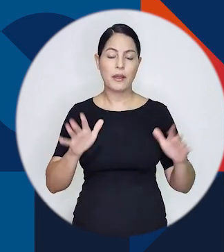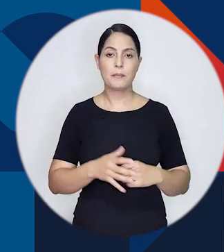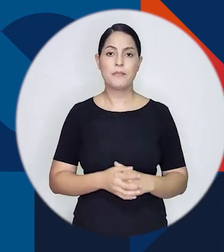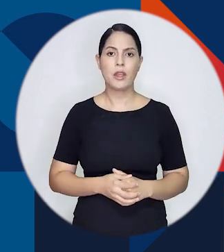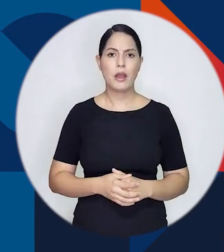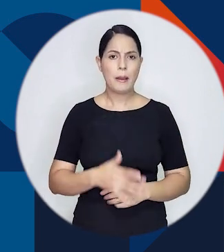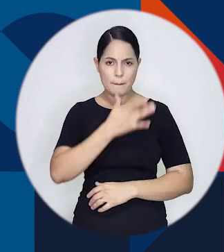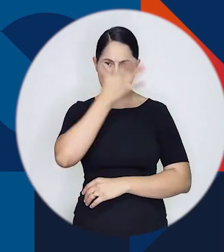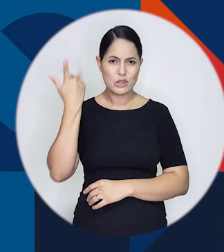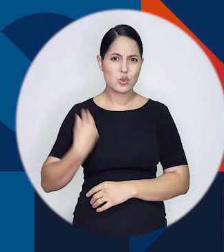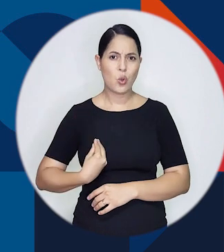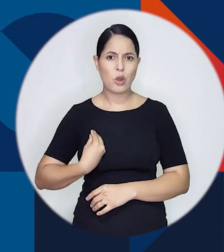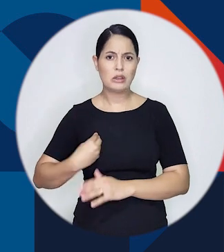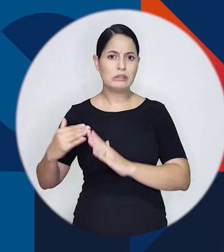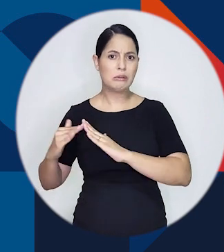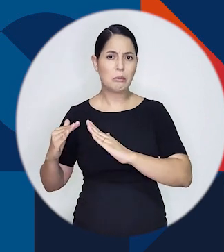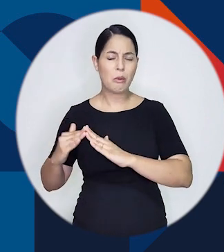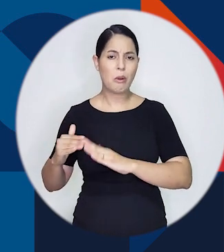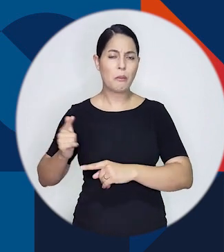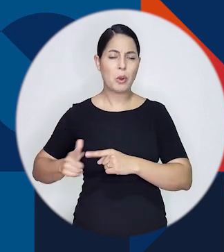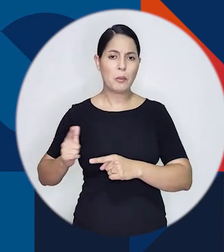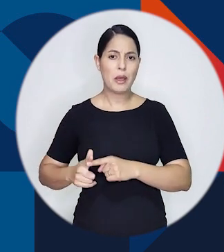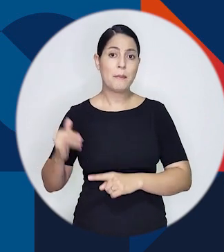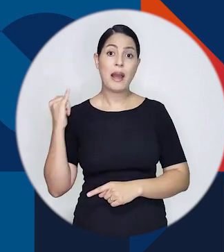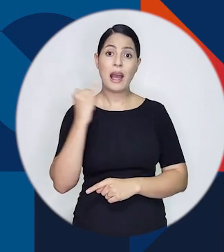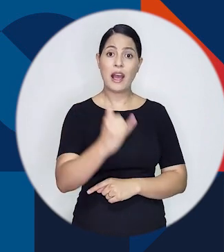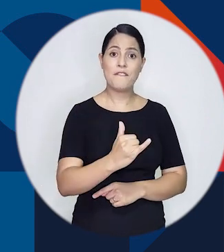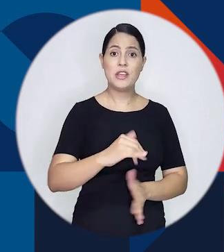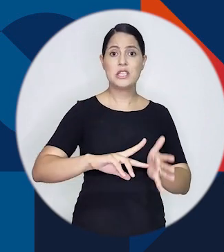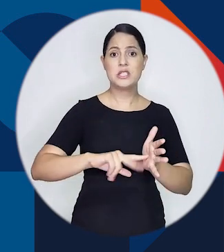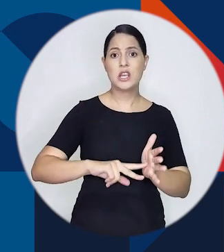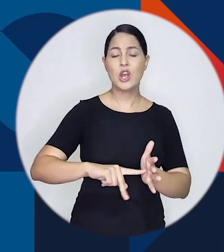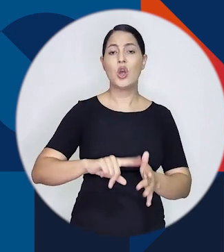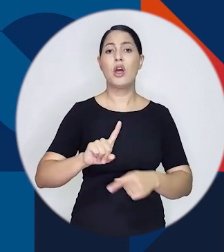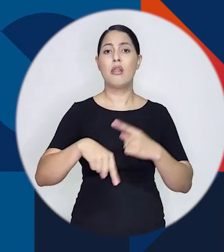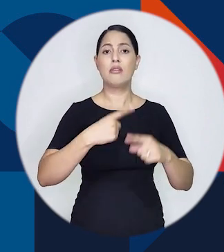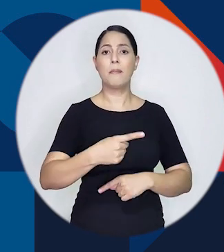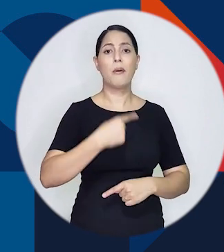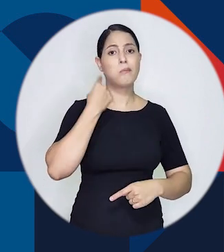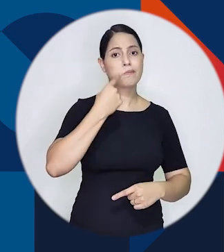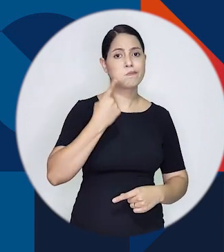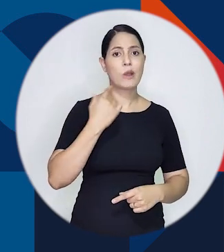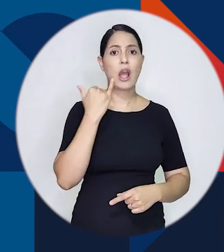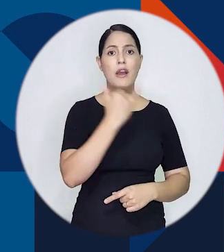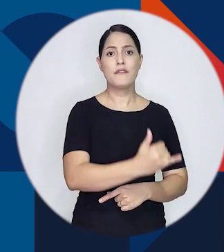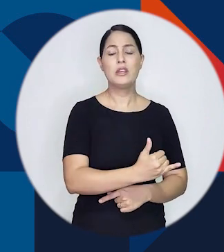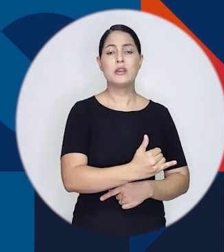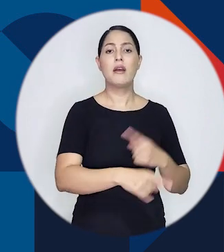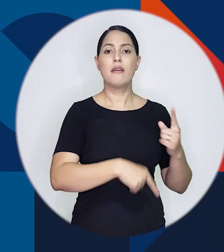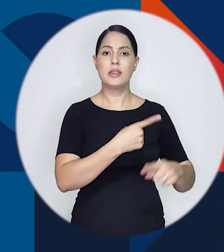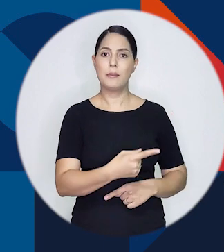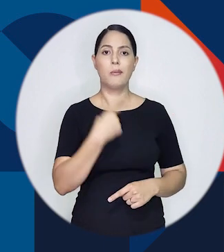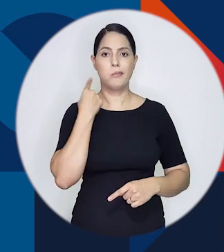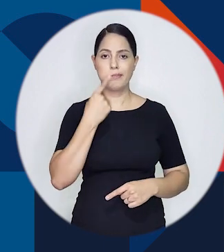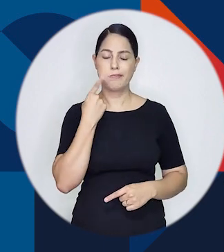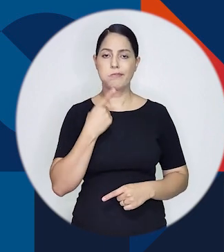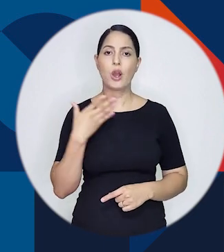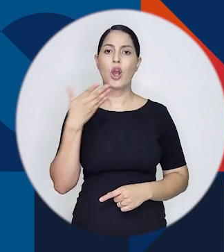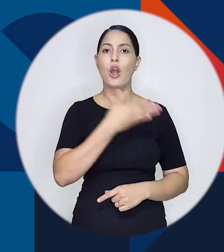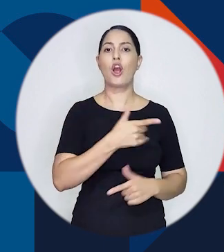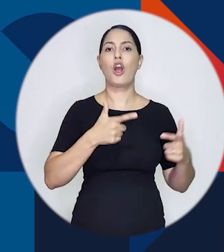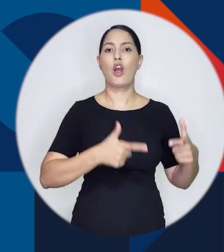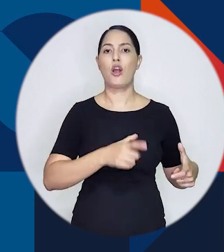morador está com problema, ele vai acionar o síndico vai acionar o advogado, e o advogado muitas vezes vai buscar